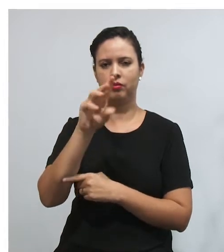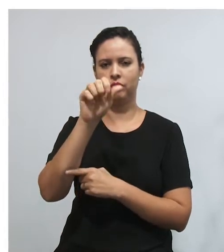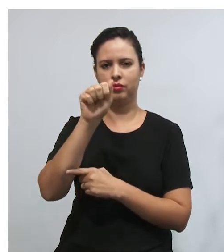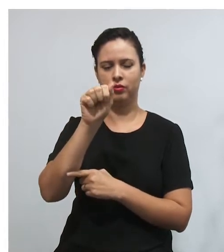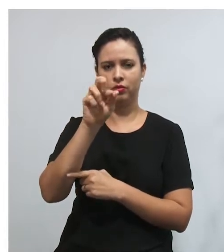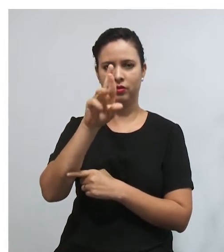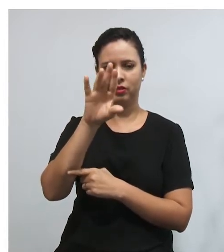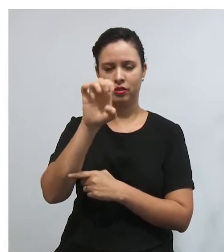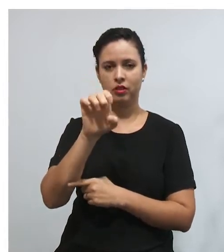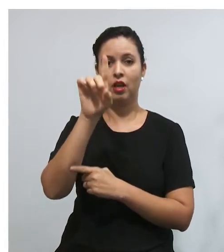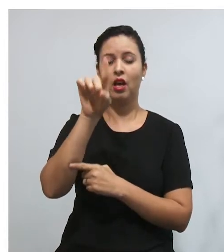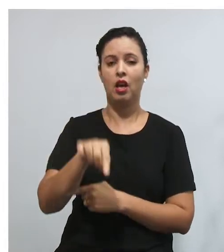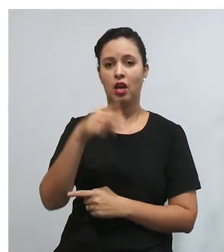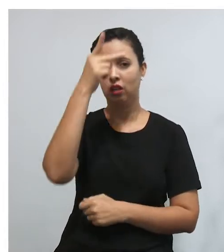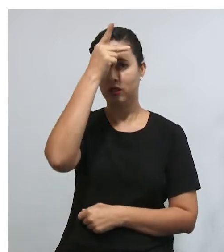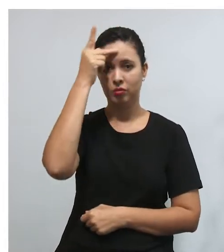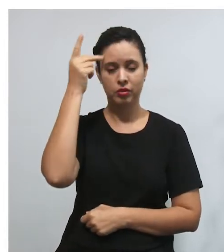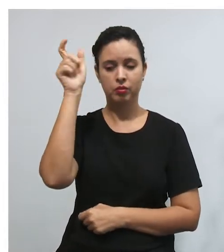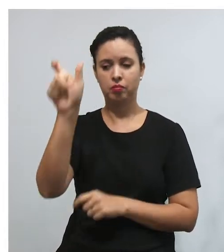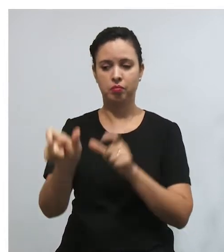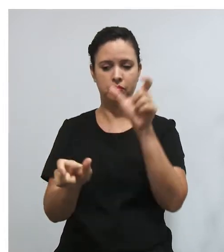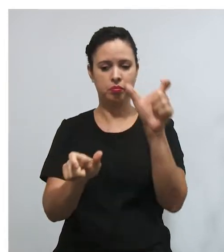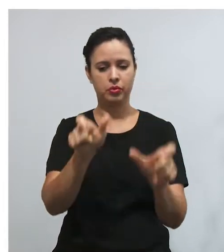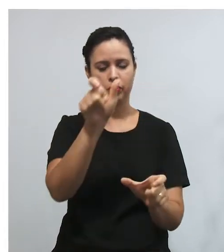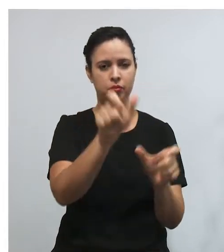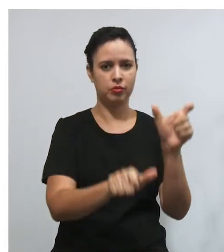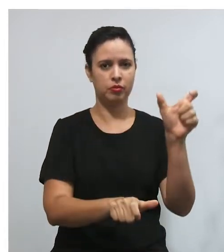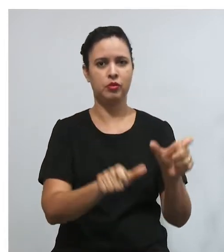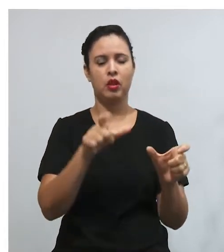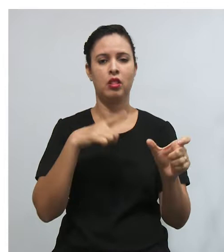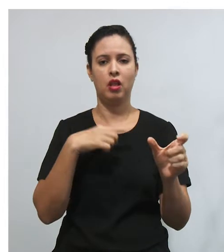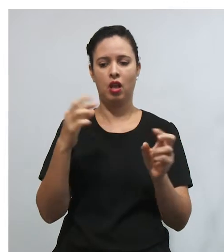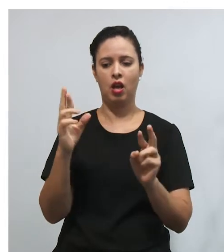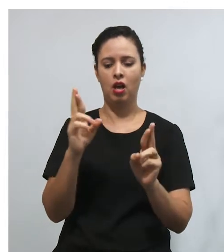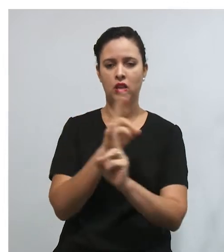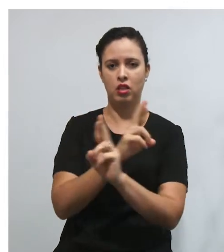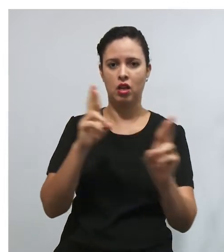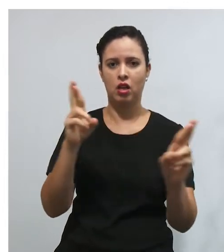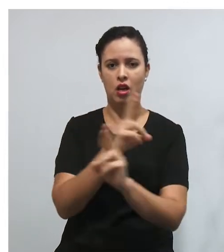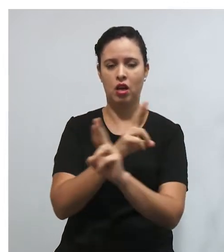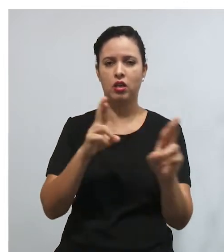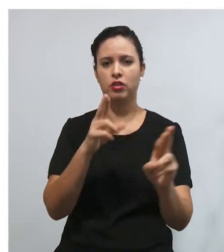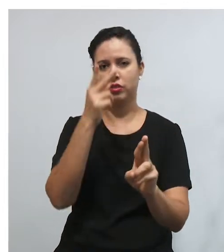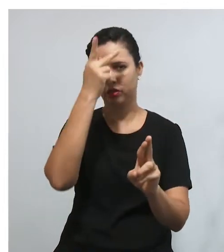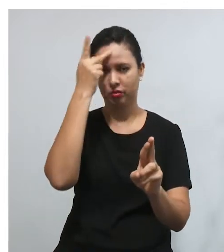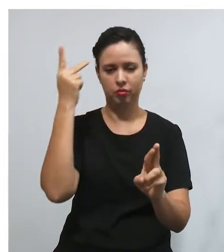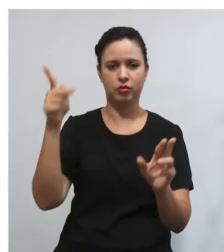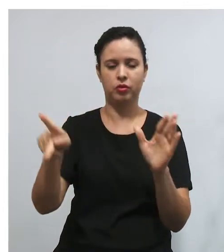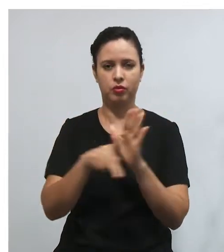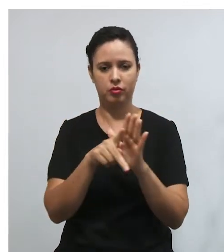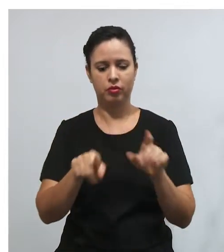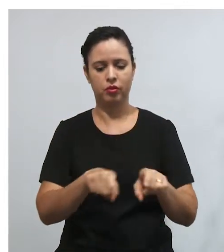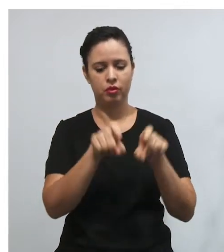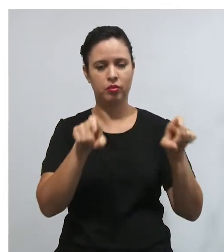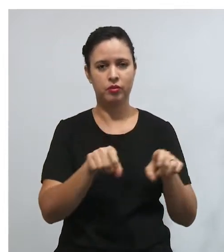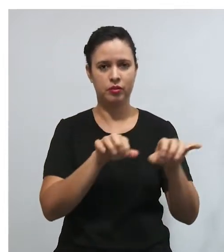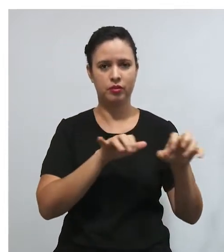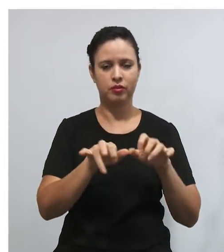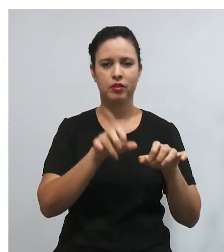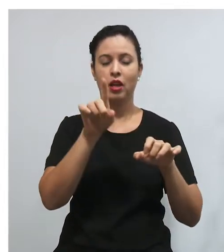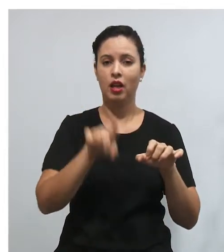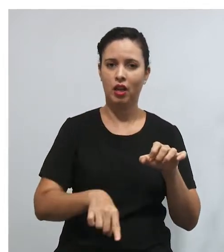as pessoas que de alguma maneira, pessoal, interagem com o computador. Então é uma palavrinha bonita para